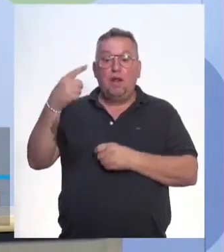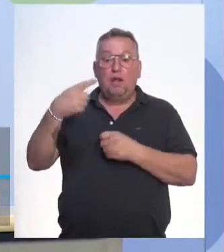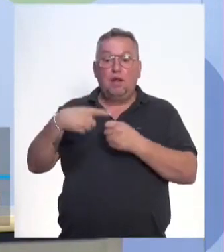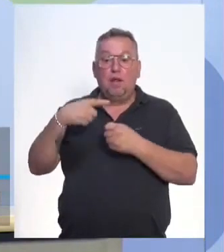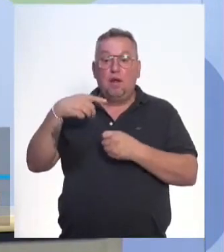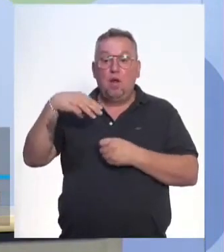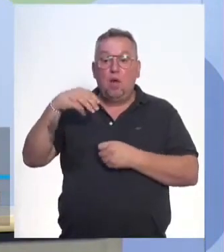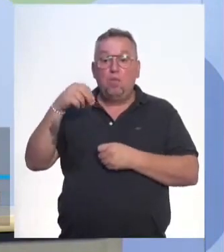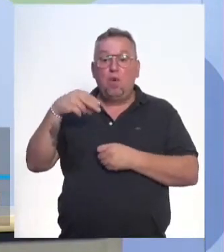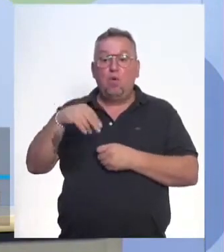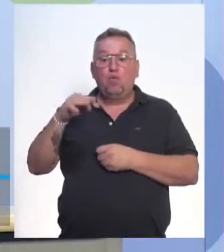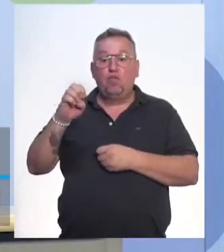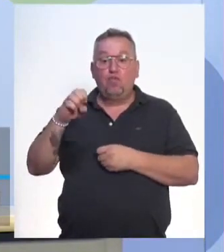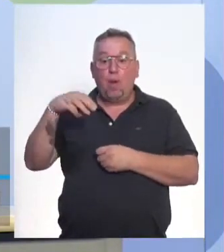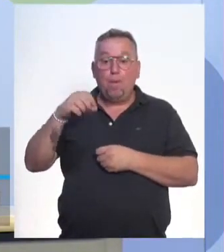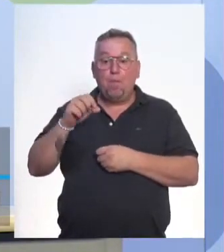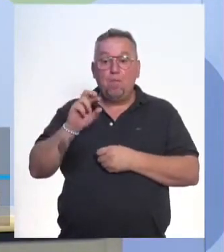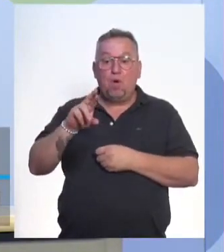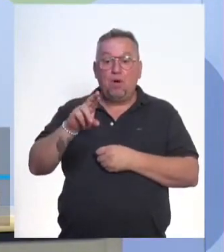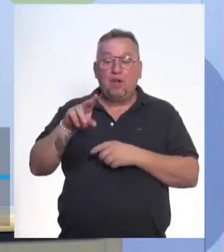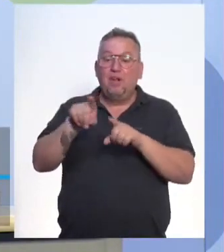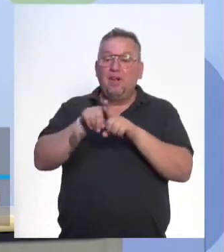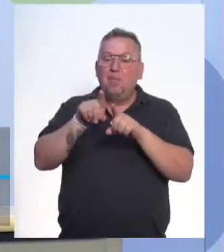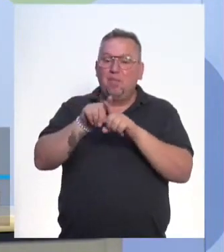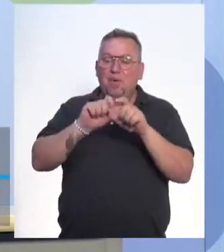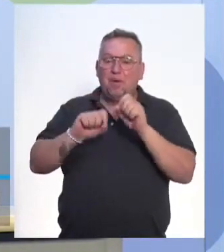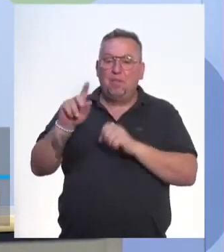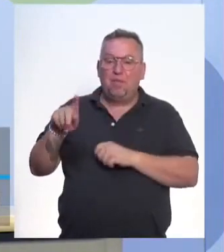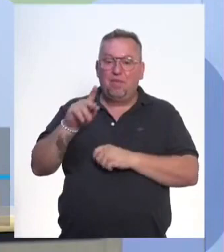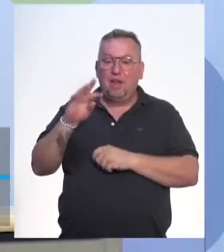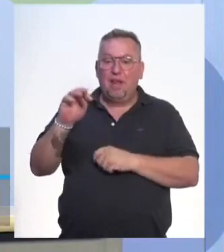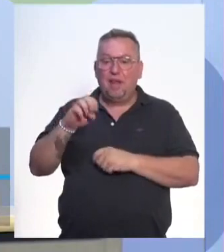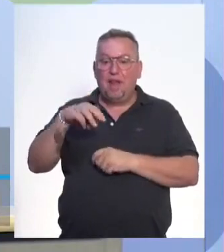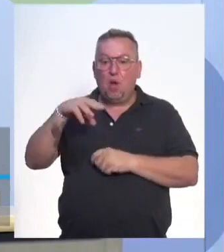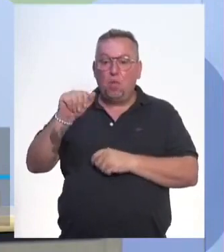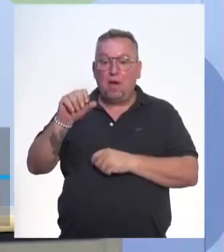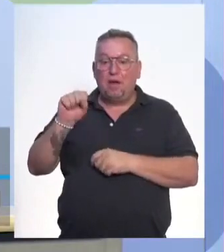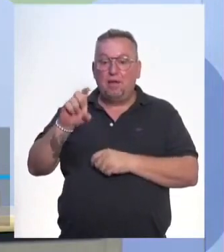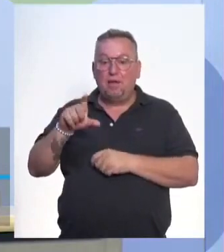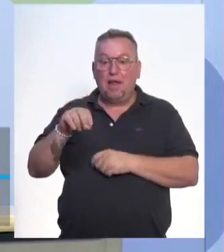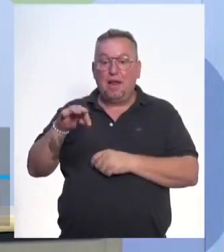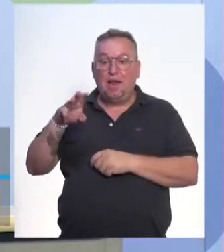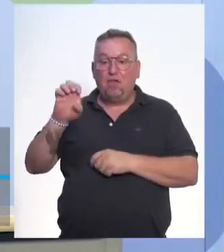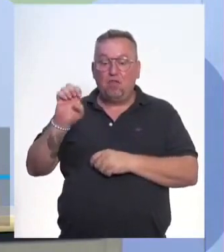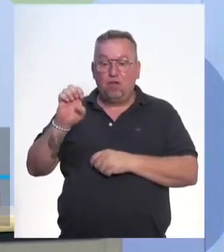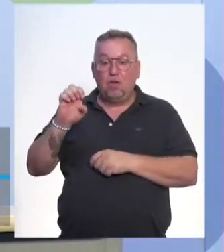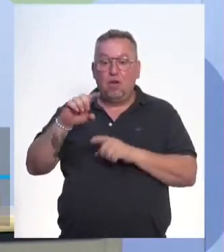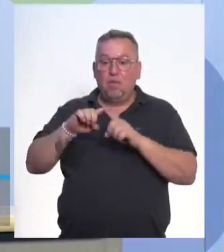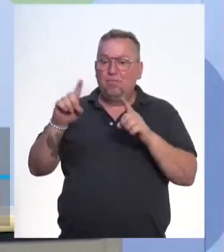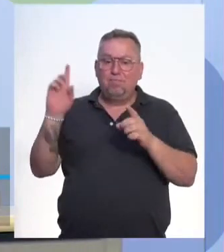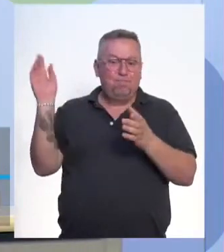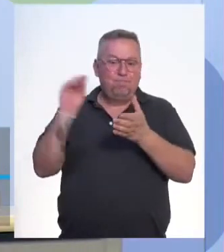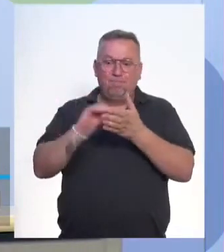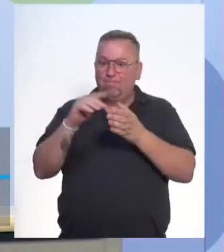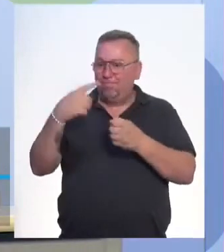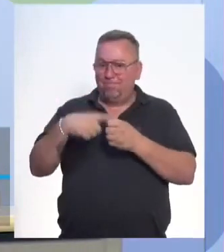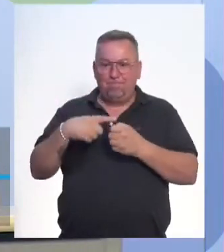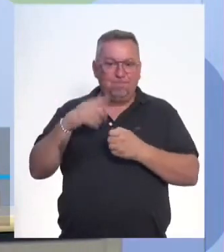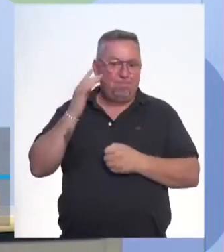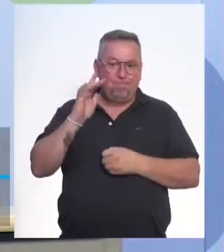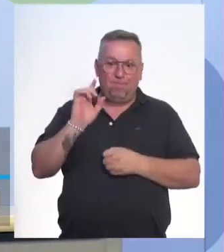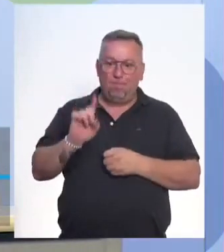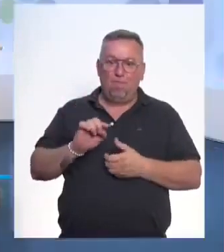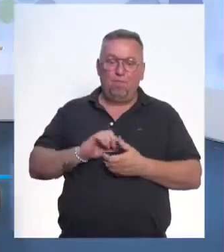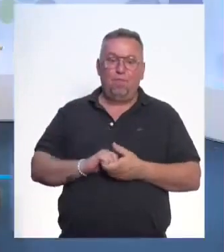de Montemor. E eu quero mandar um abraço para as professoras Thelma e Salete, da Escola José Marques Cruz, mas elas não colocaram a cidade, então eu não sei de onde